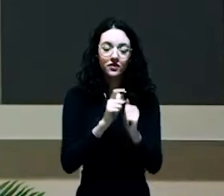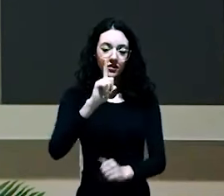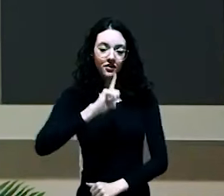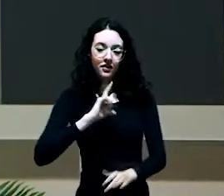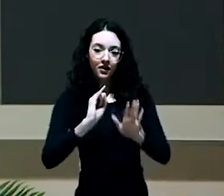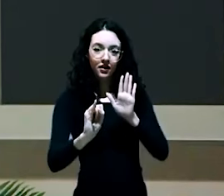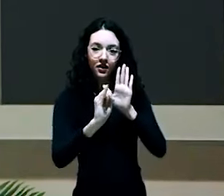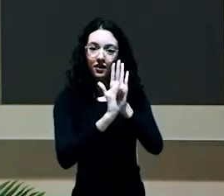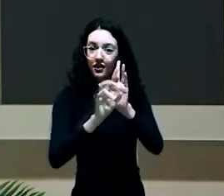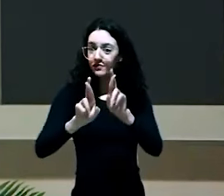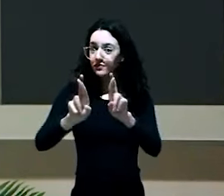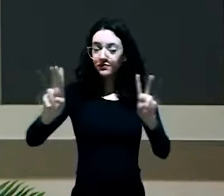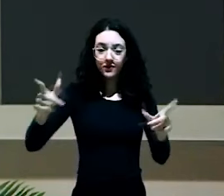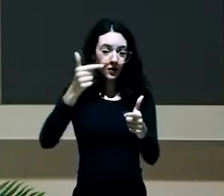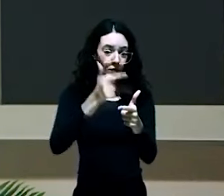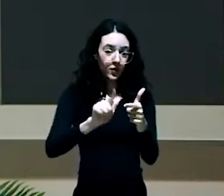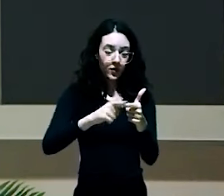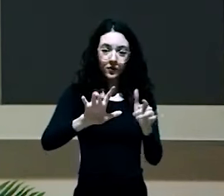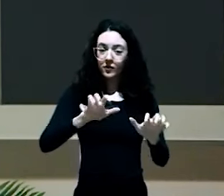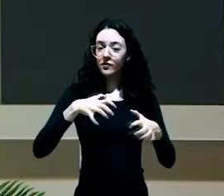Tem tantas histórias nas nossas igrejas.